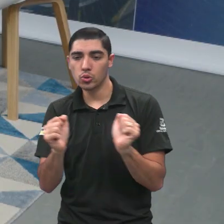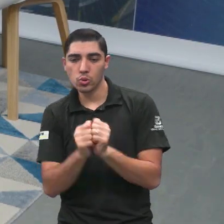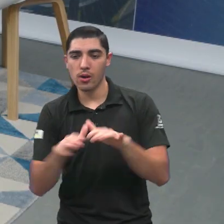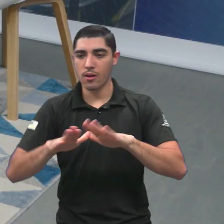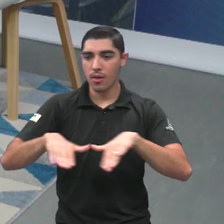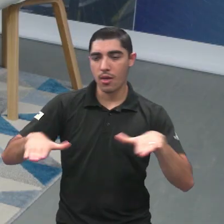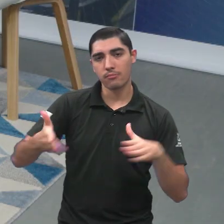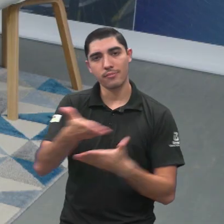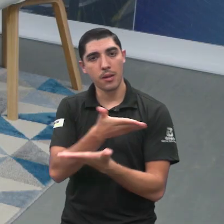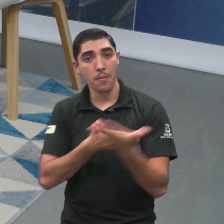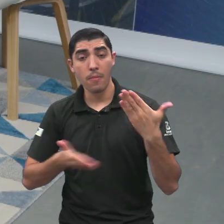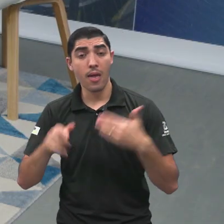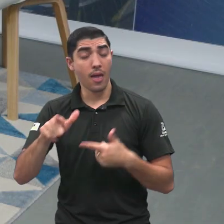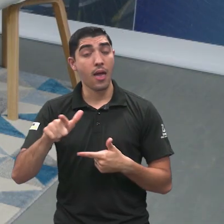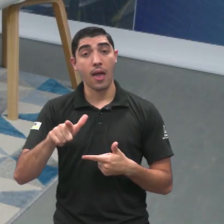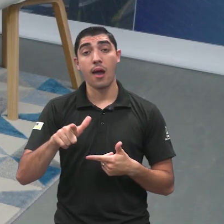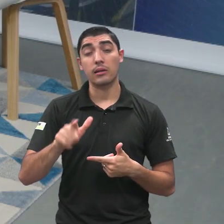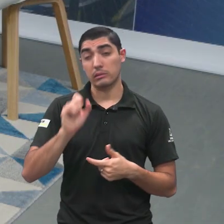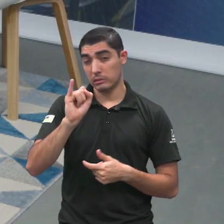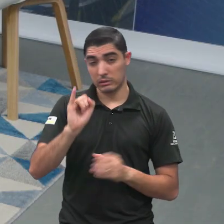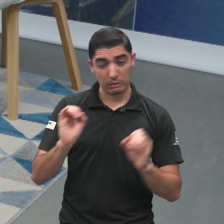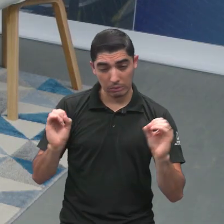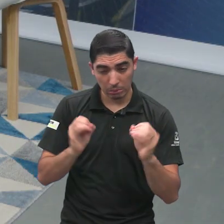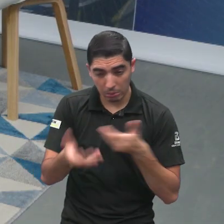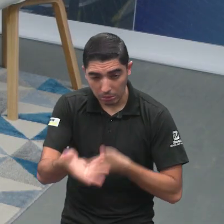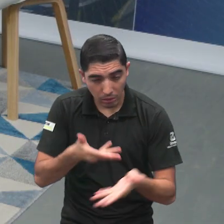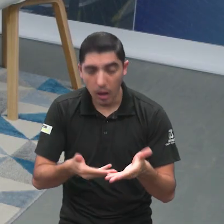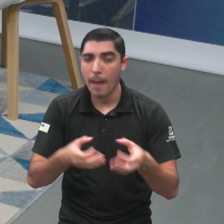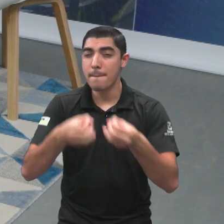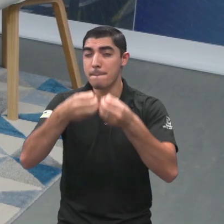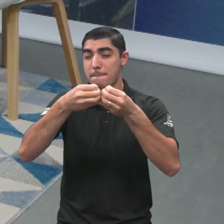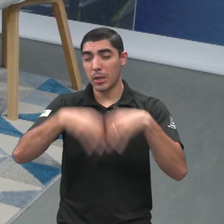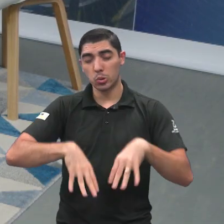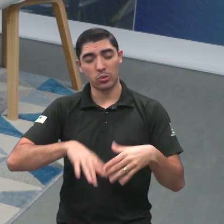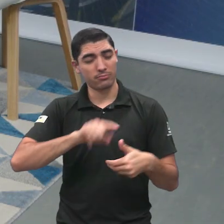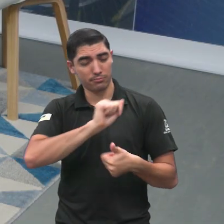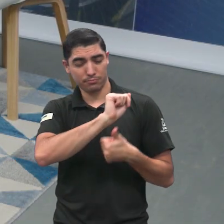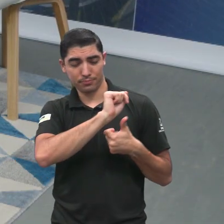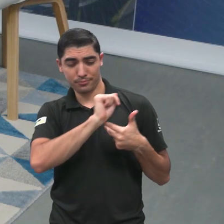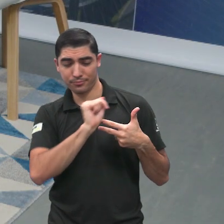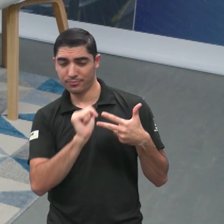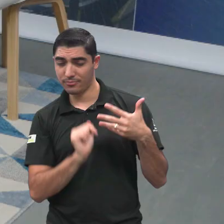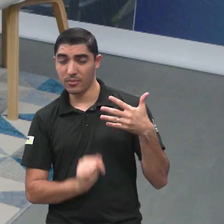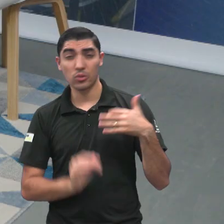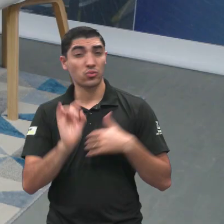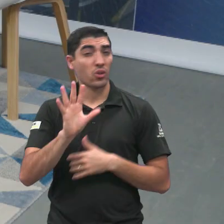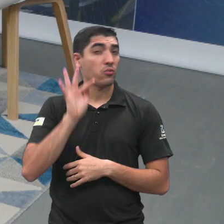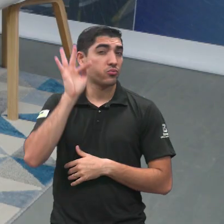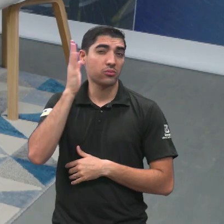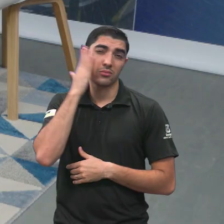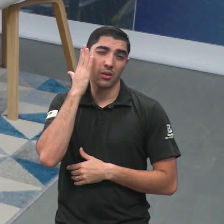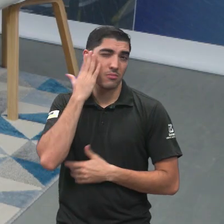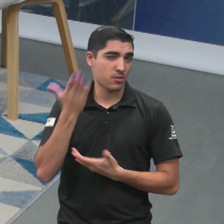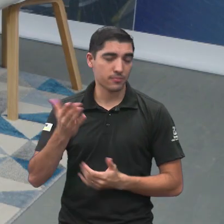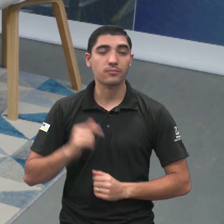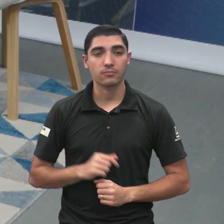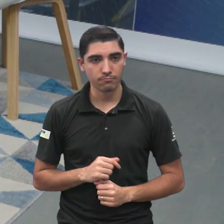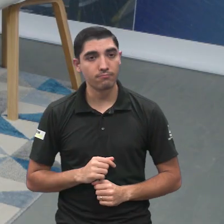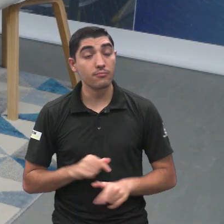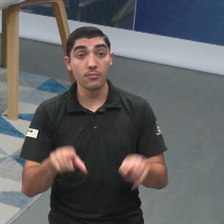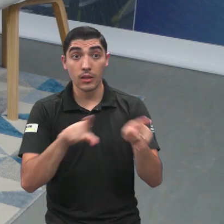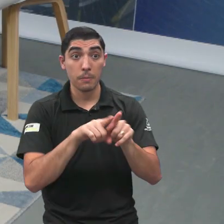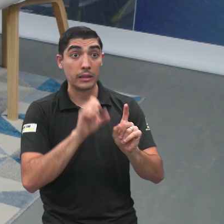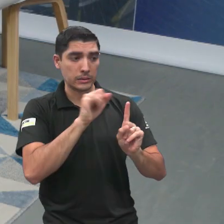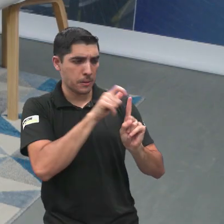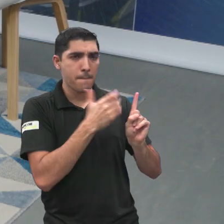crianças, né, são prejuízos imensuráveis, que muitas das vezes a gente só vai saber com o passar do tempo. Inclusive, né? uma boa